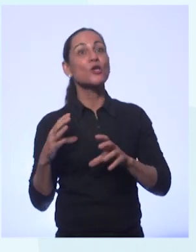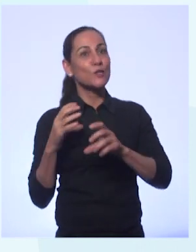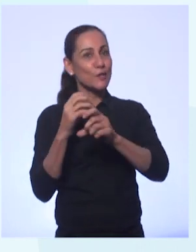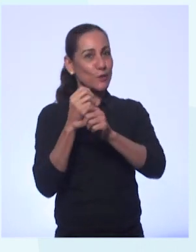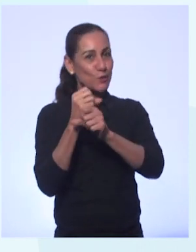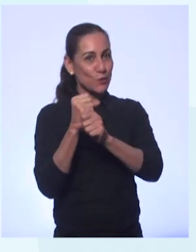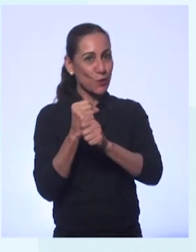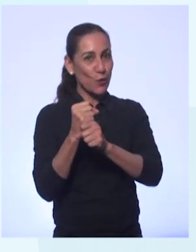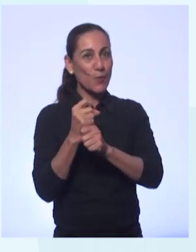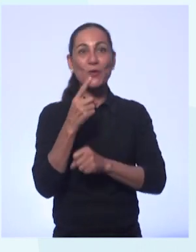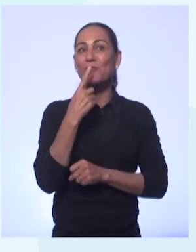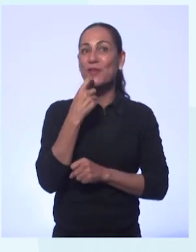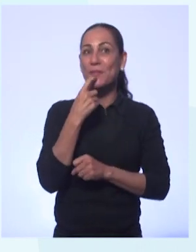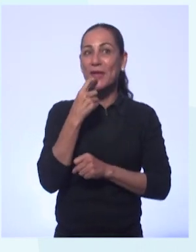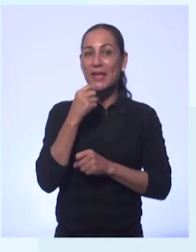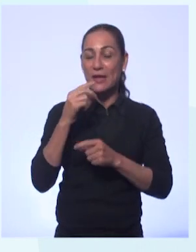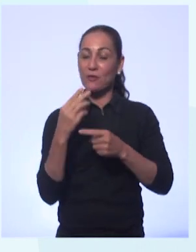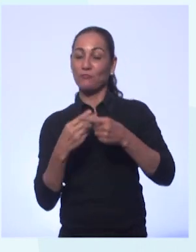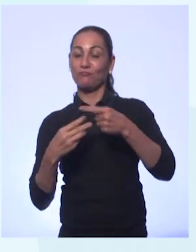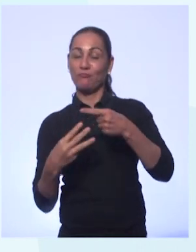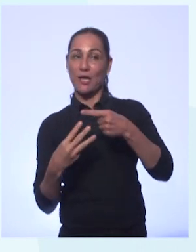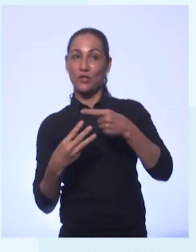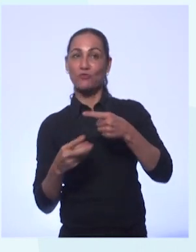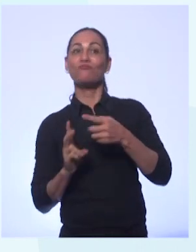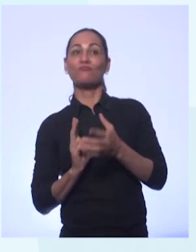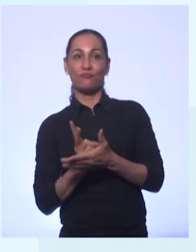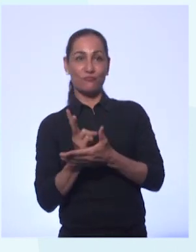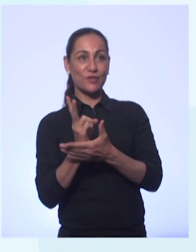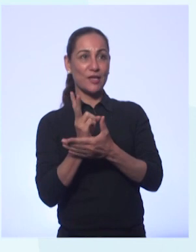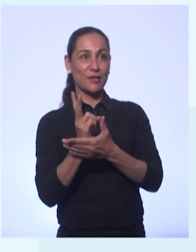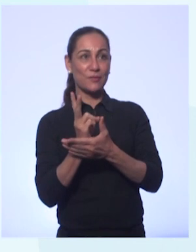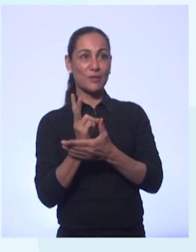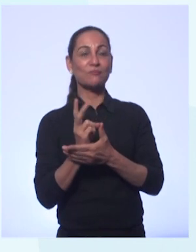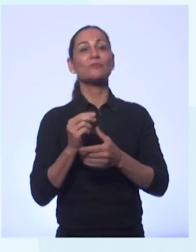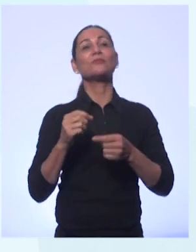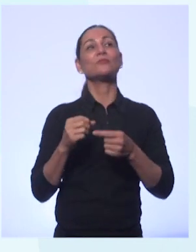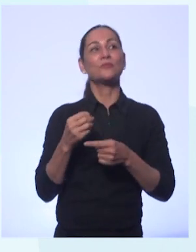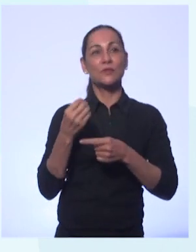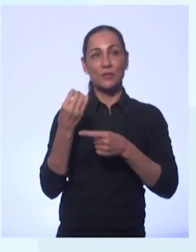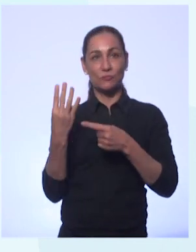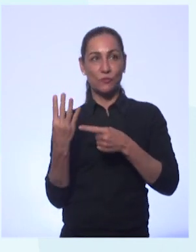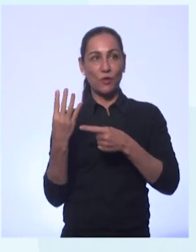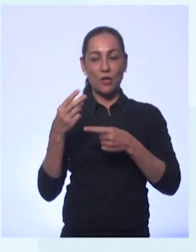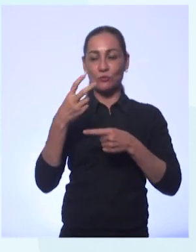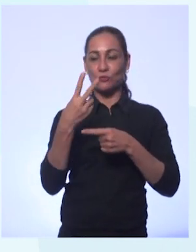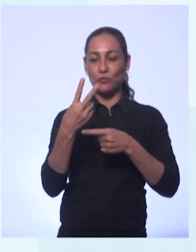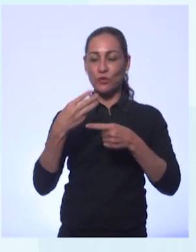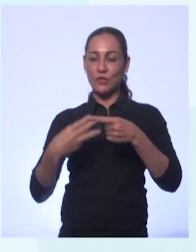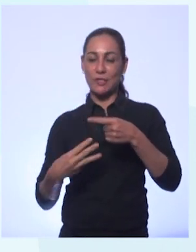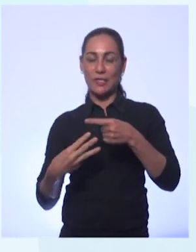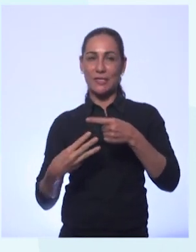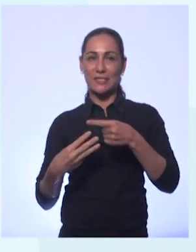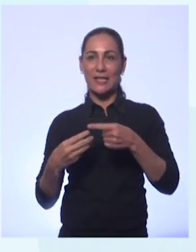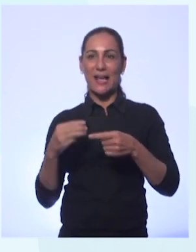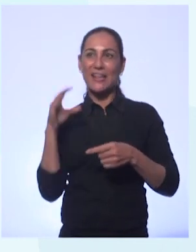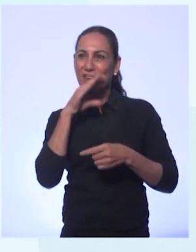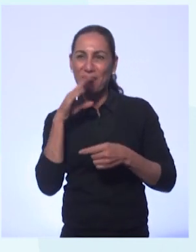vermelho. E aí fica sobre o número de baixo, que não muda, tá bom? Então, parte inteira vezes denominador, resultado, soma o numerador. Acho que eu